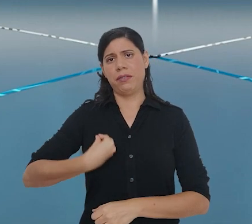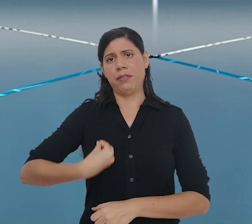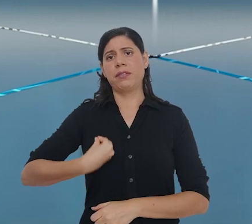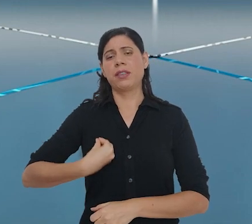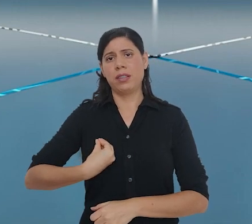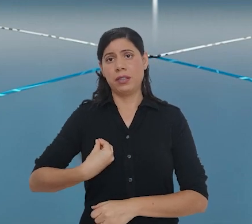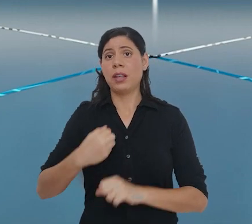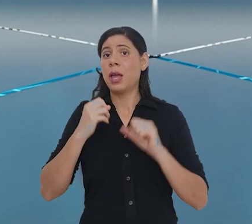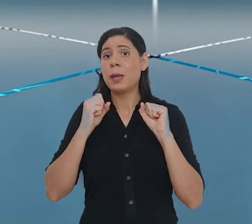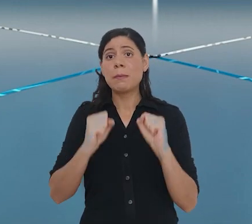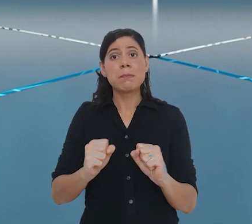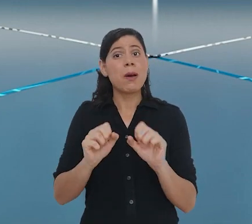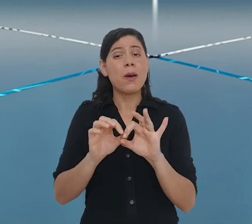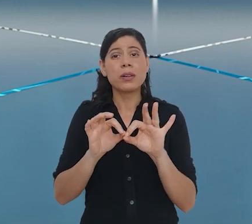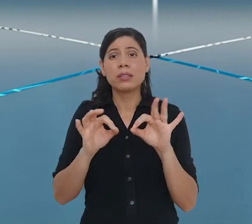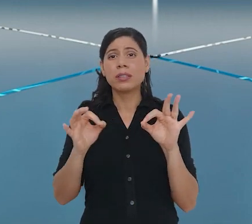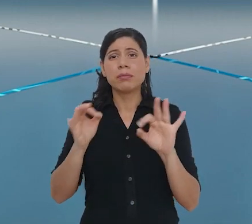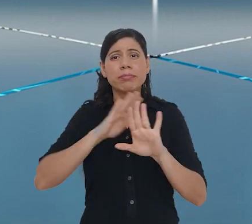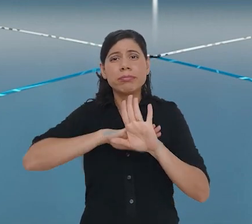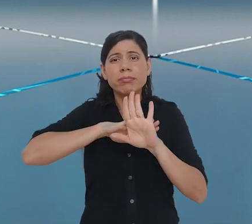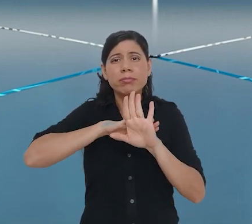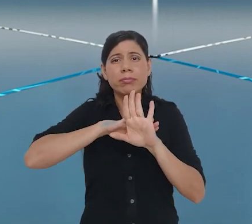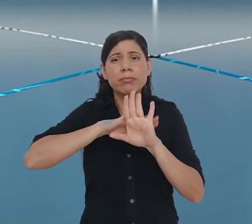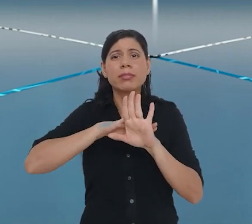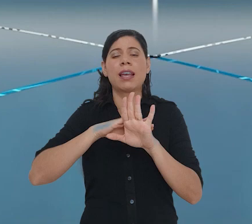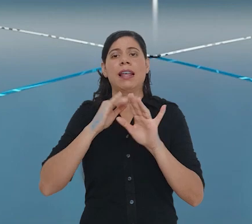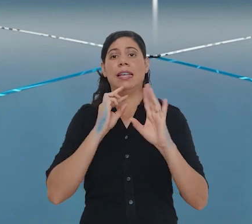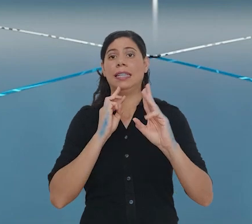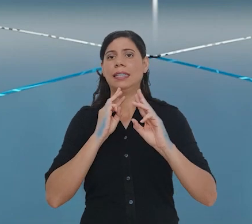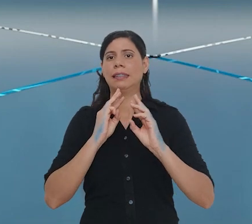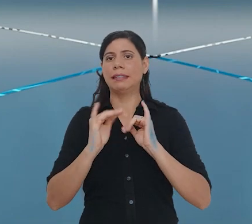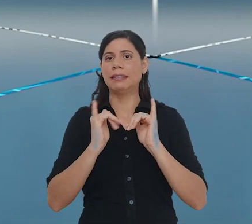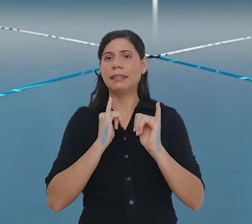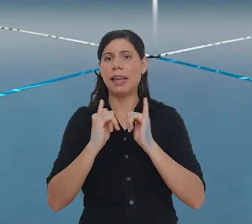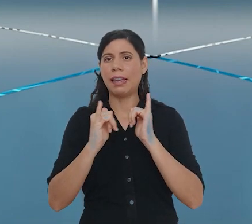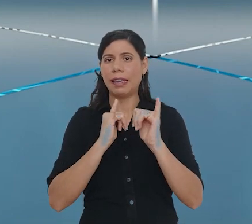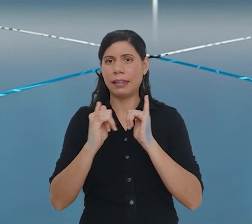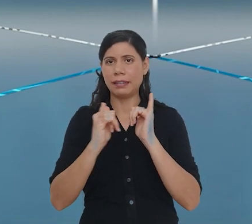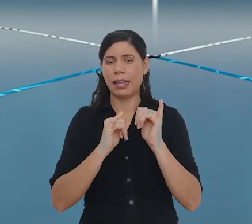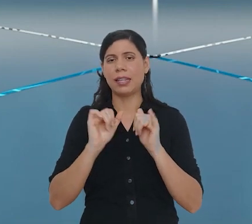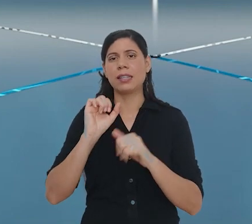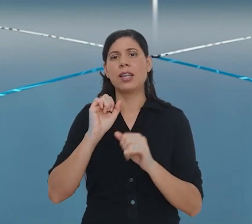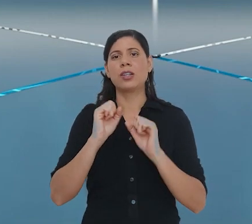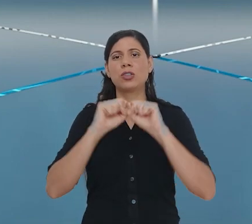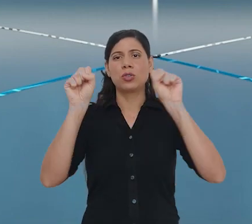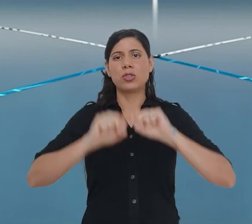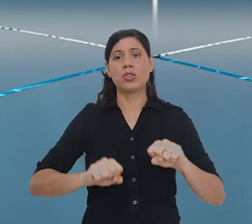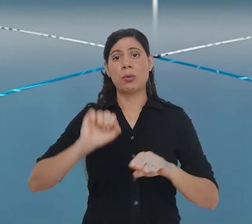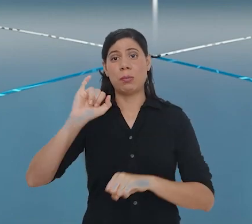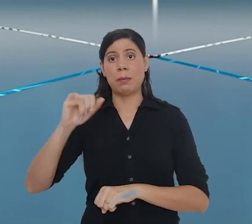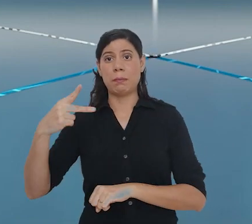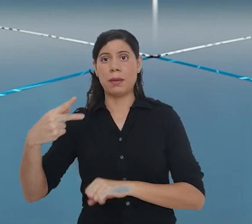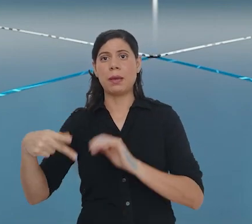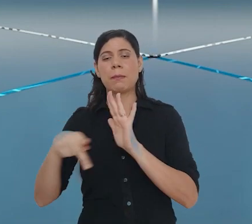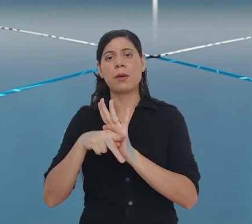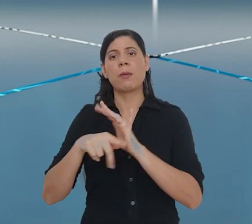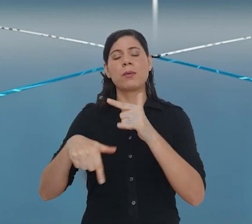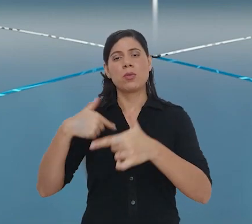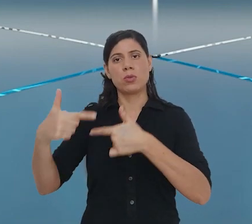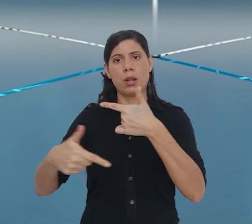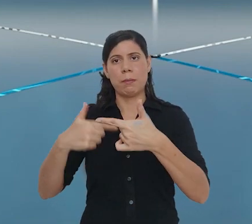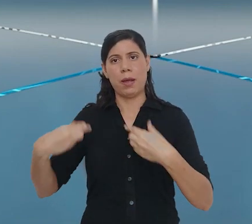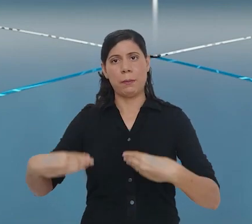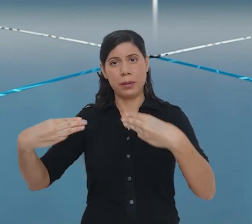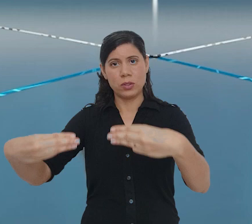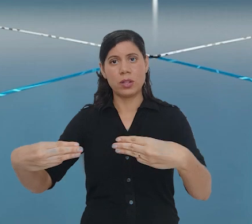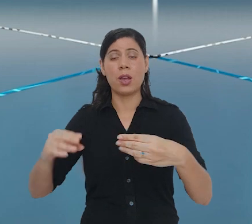E isso pode ser feito de forma anônima, pela internet, por meio do sistema IP do Ministério do Trabalho e Emprego